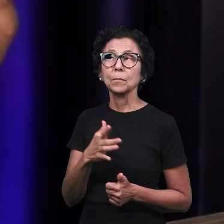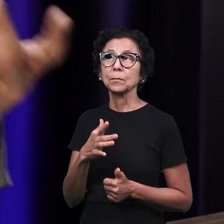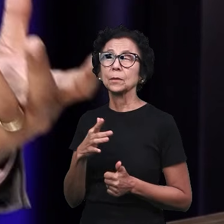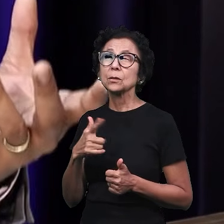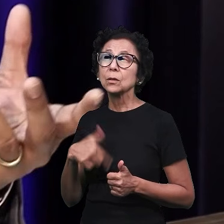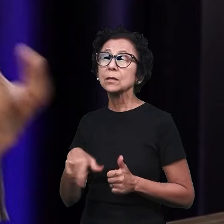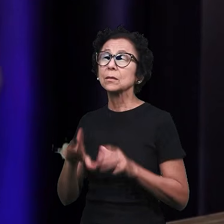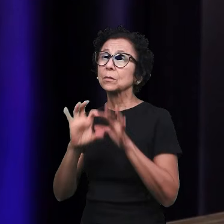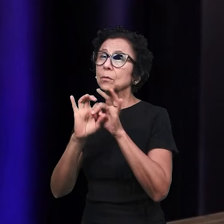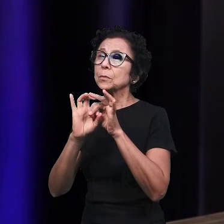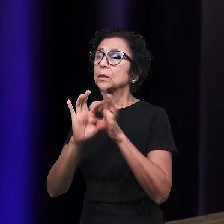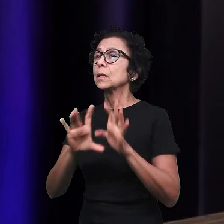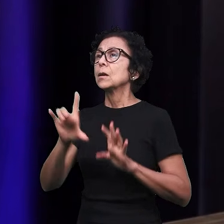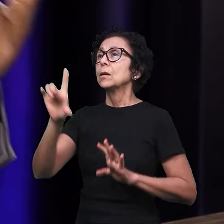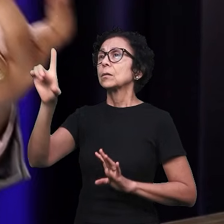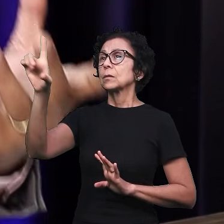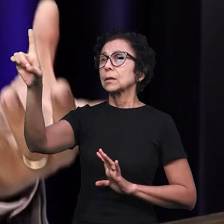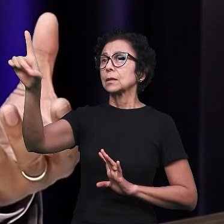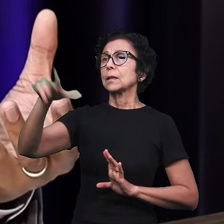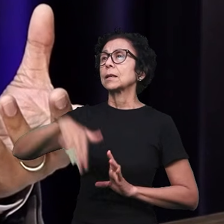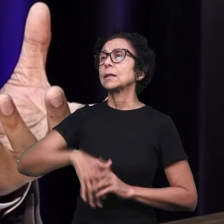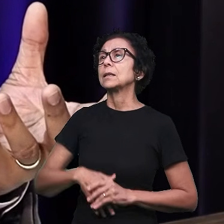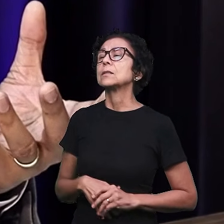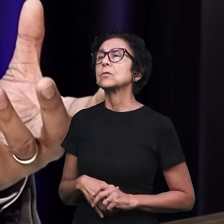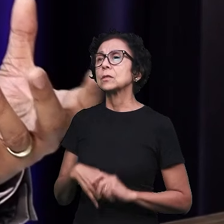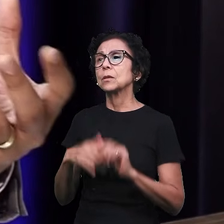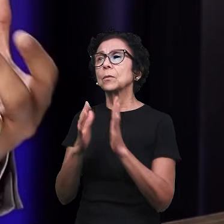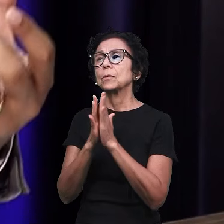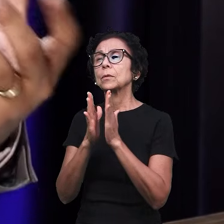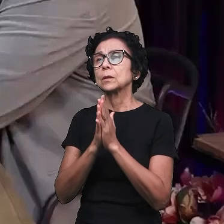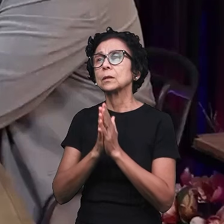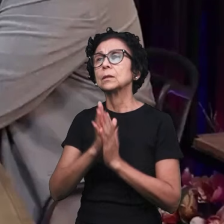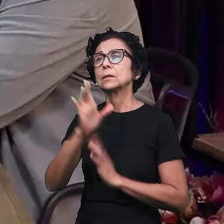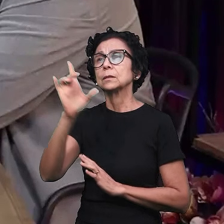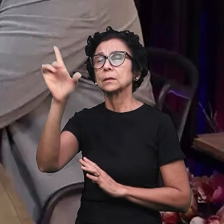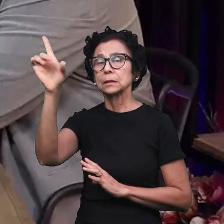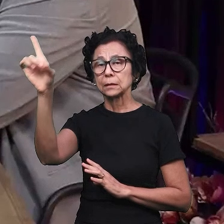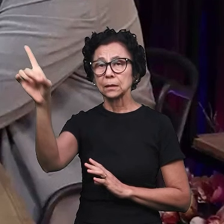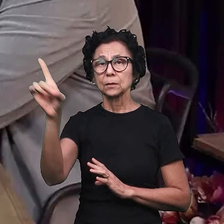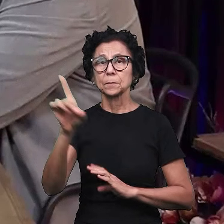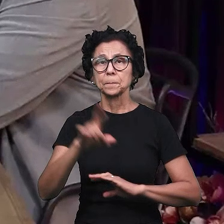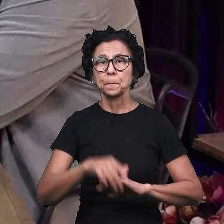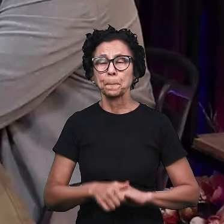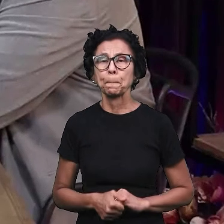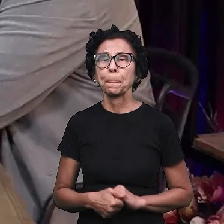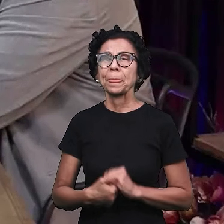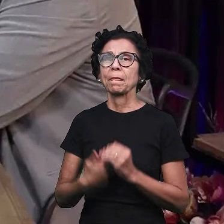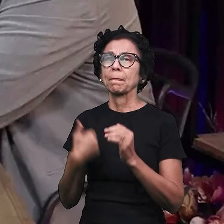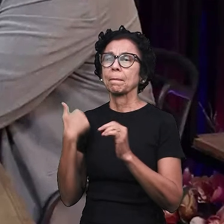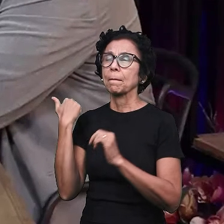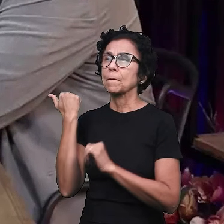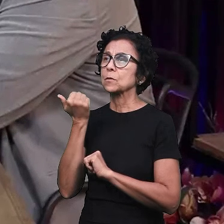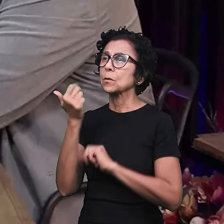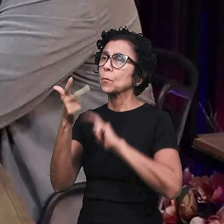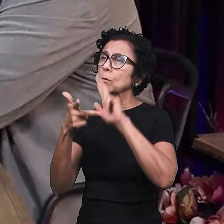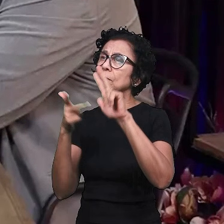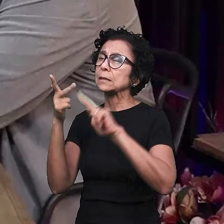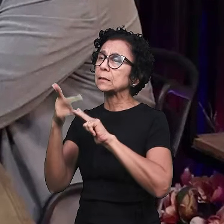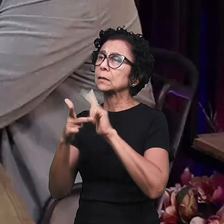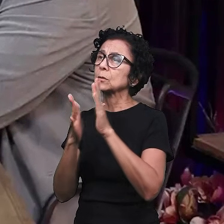dialogando, conversando com Deus, colocando diante dele. Transmissão de vida, né? Oração. É isso, porque enquanto estamos falando com Deus, o Espírito